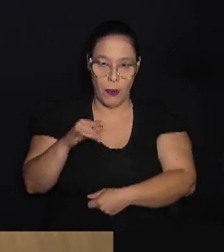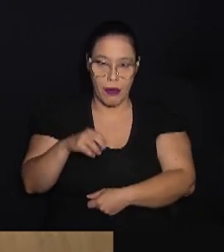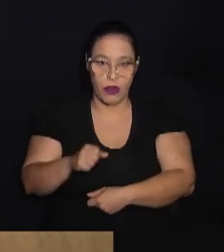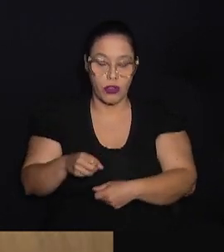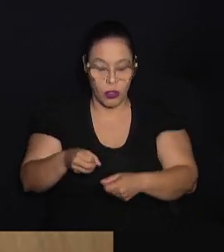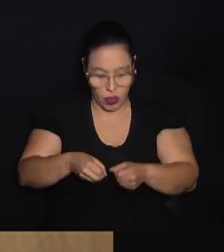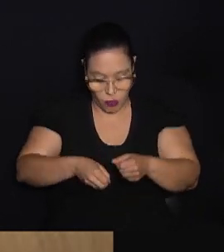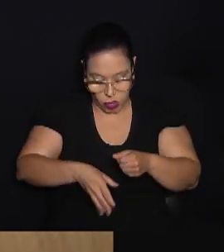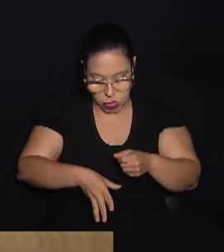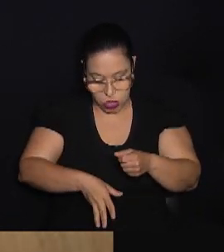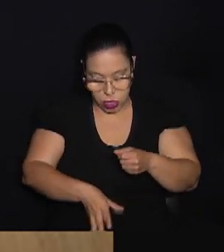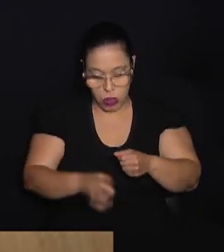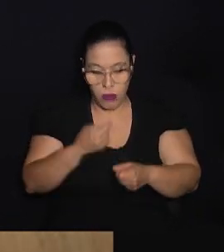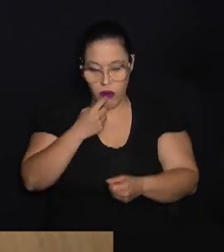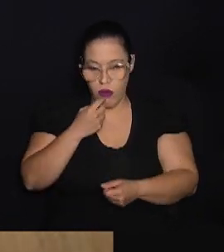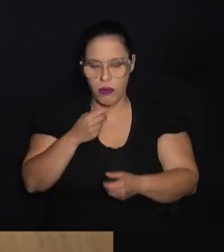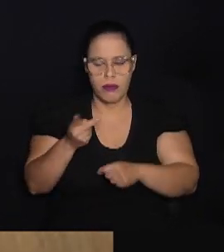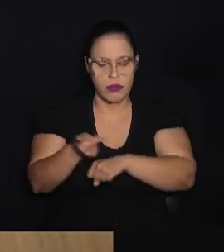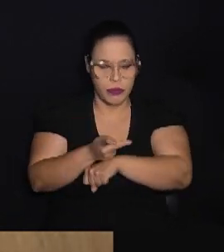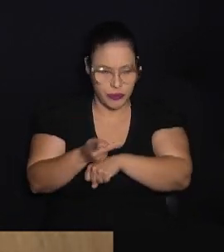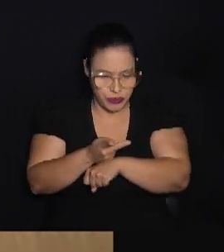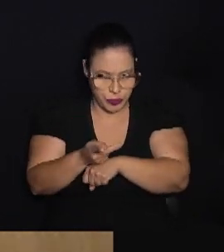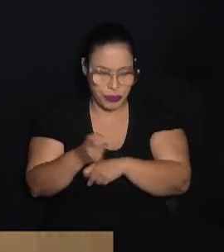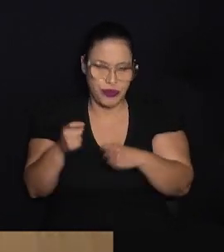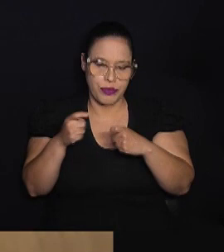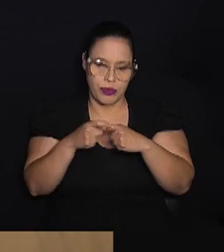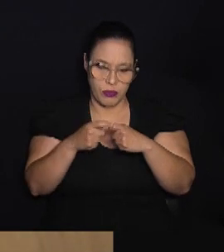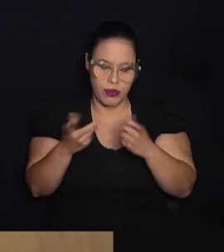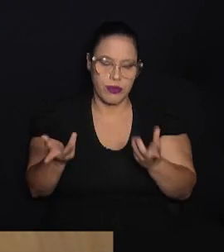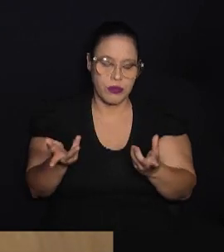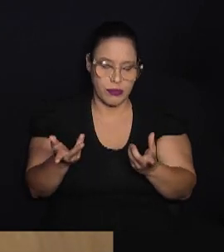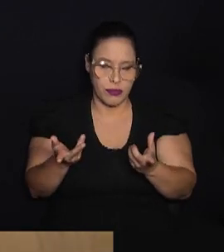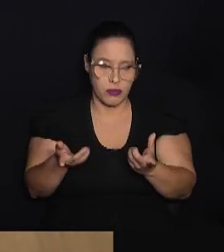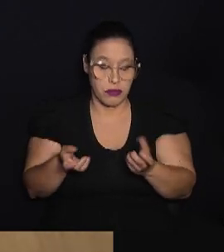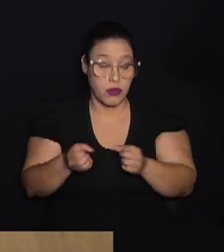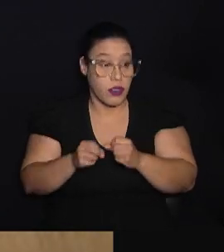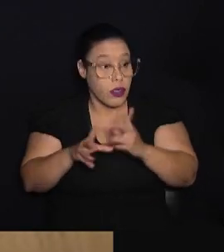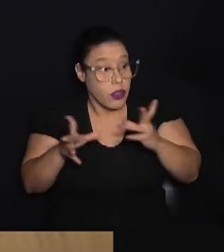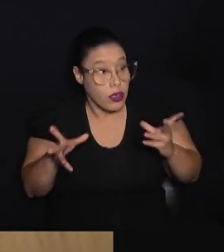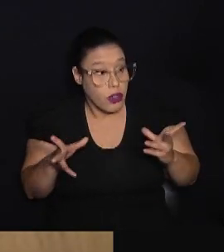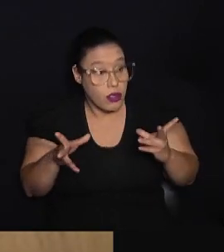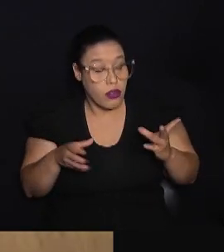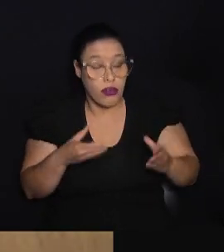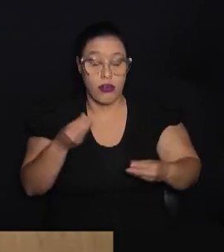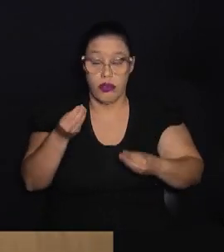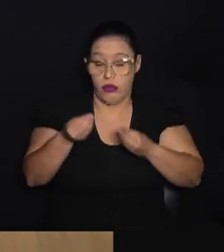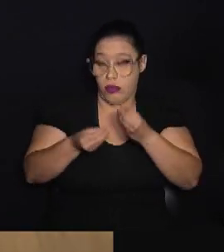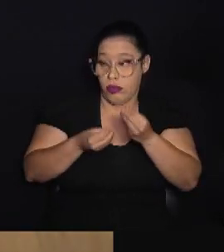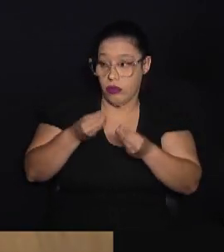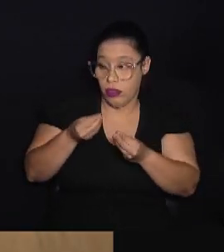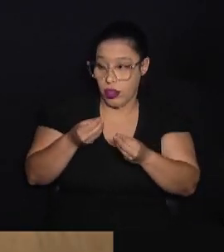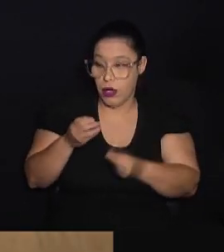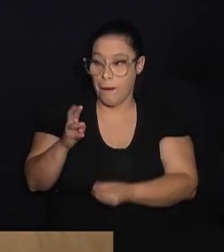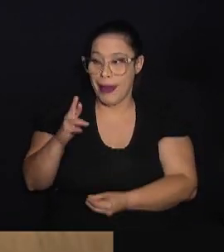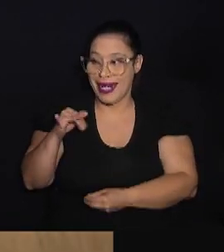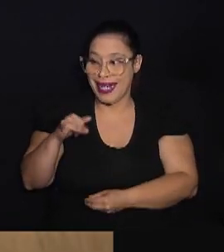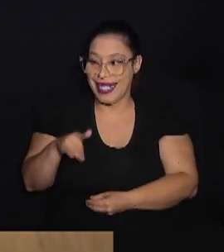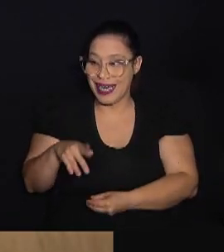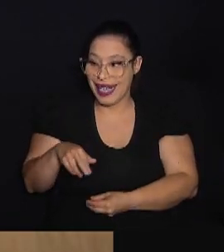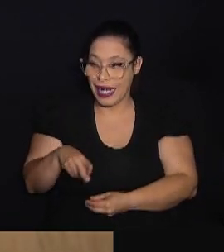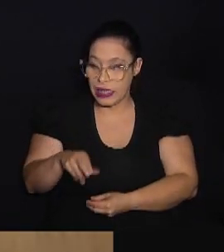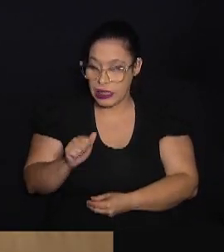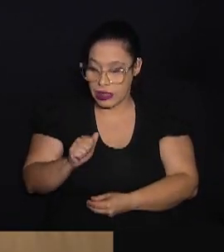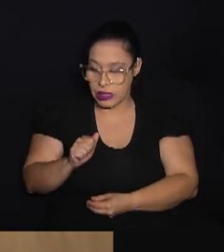deve imediatamente procurar o seu ginecologista. Claro que a grande maioria das causas, elas são benignas desse